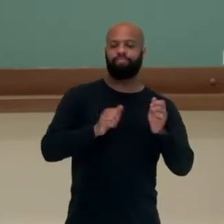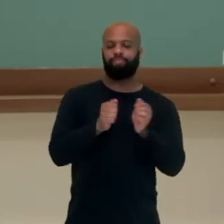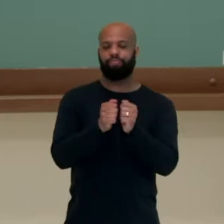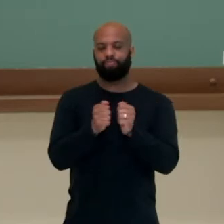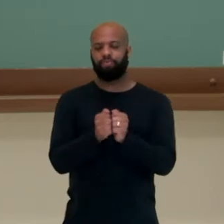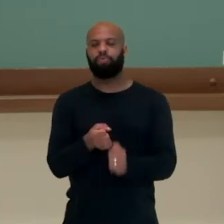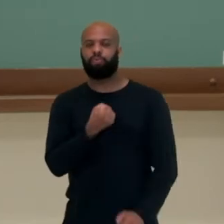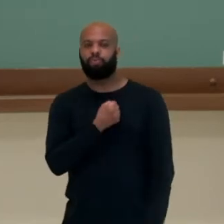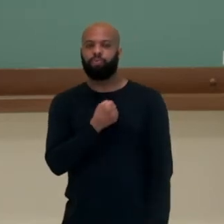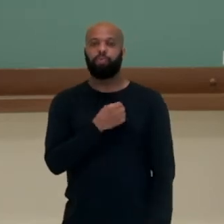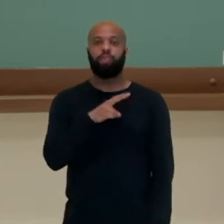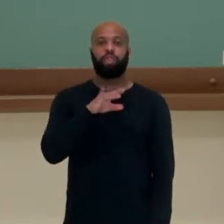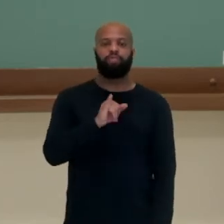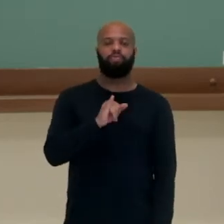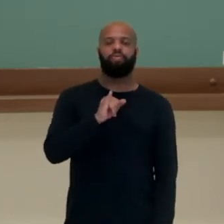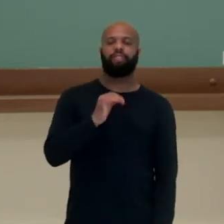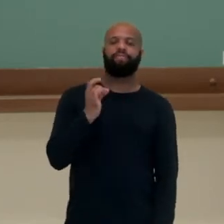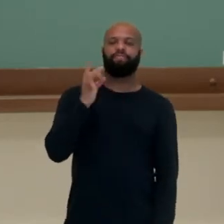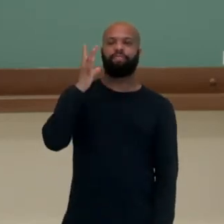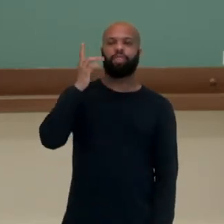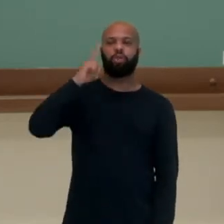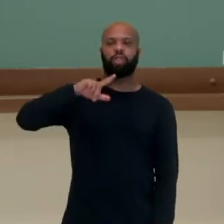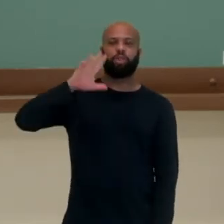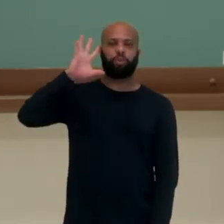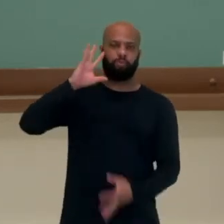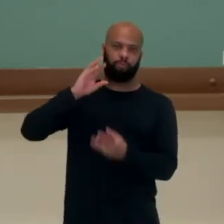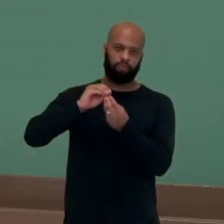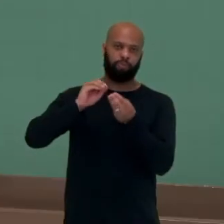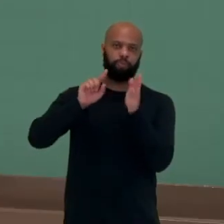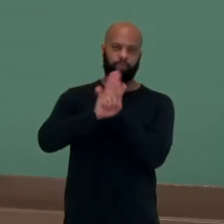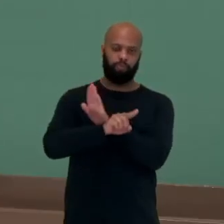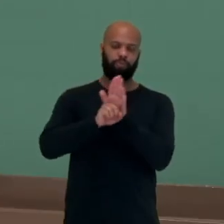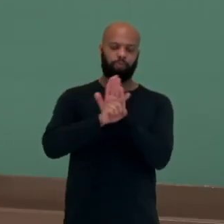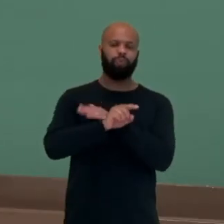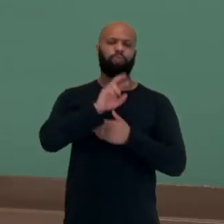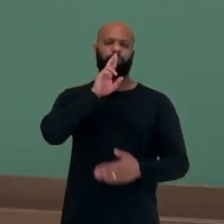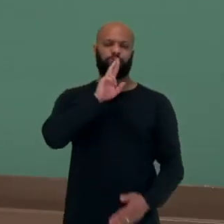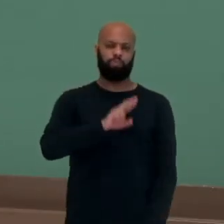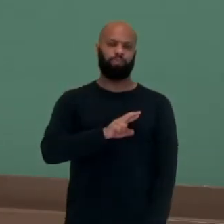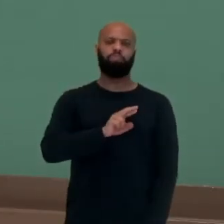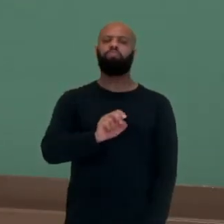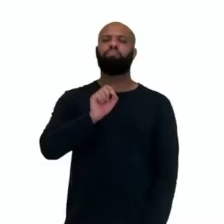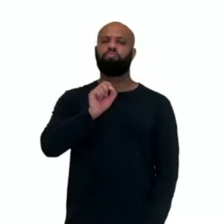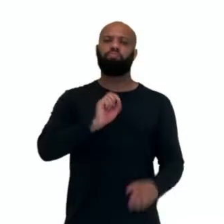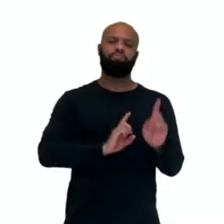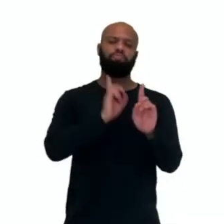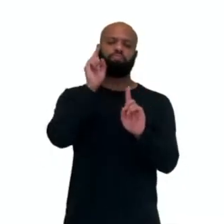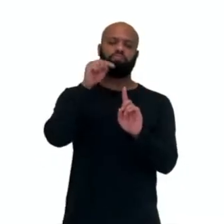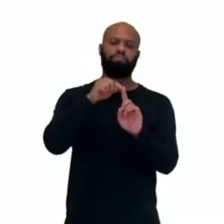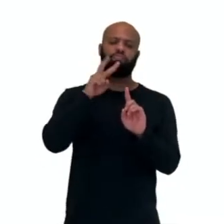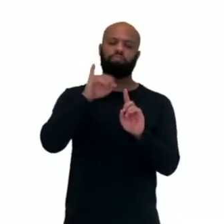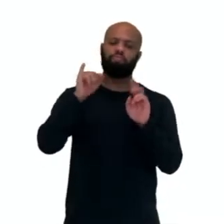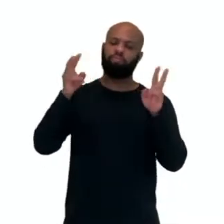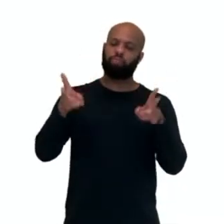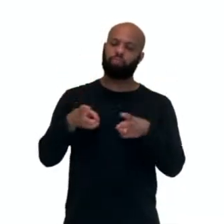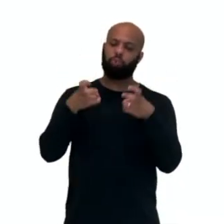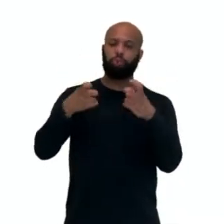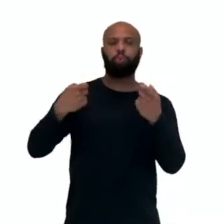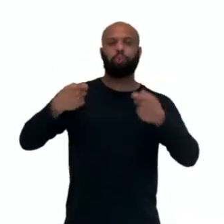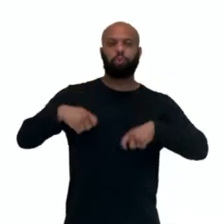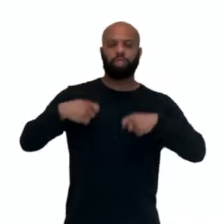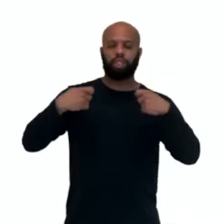muito a representação e entendimento dos problemas. Então, vamos lá. Então, o nosso objetivo vai ser reconhecer a